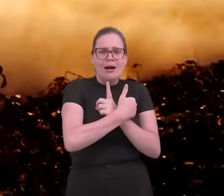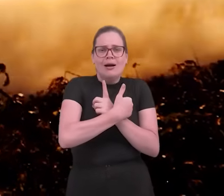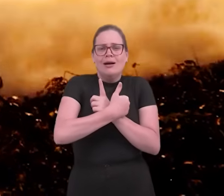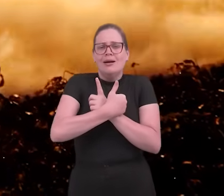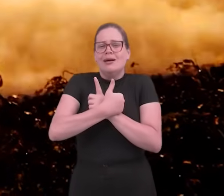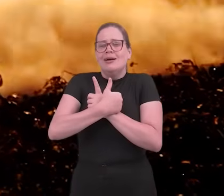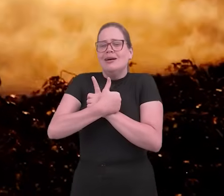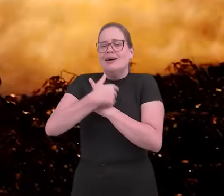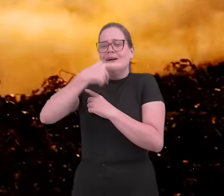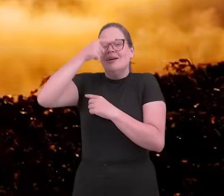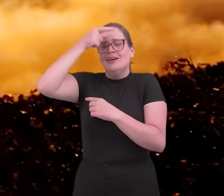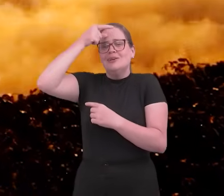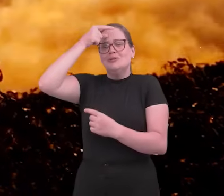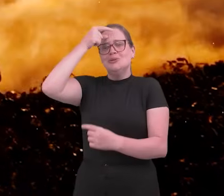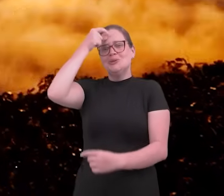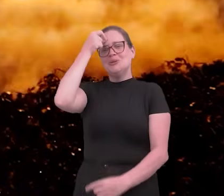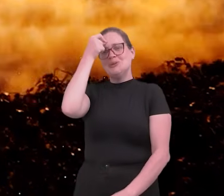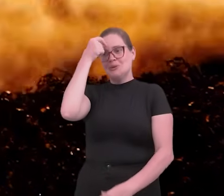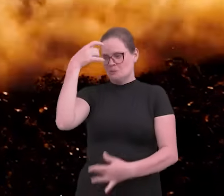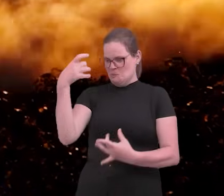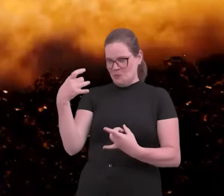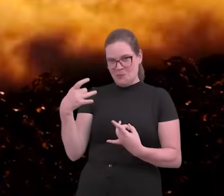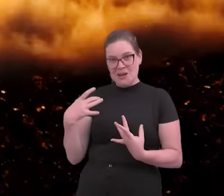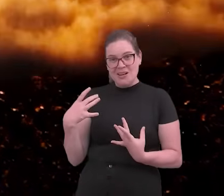está, não me